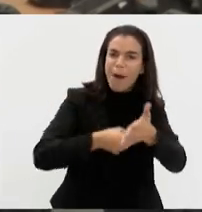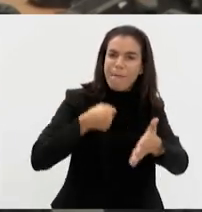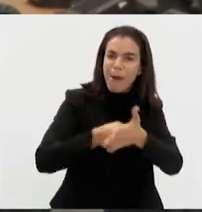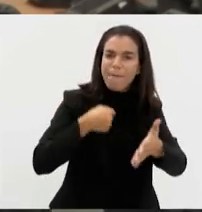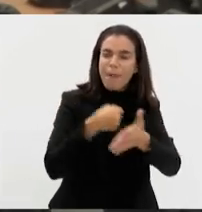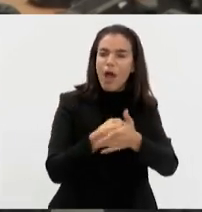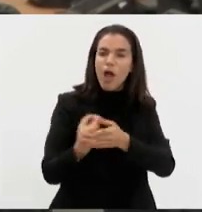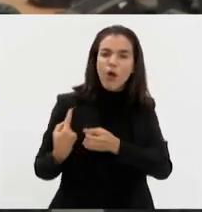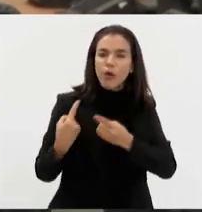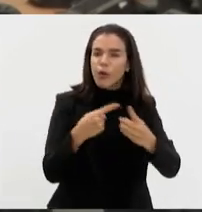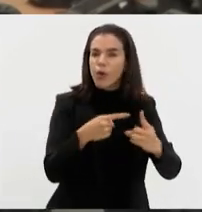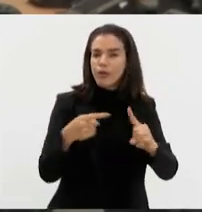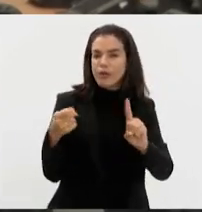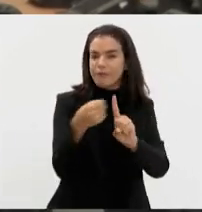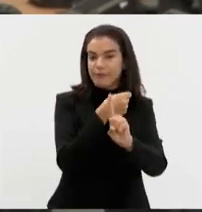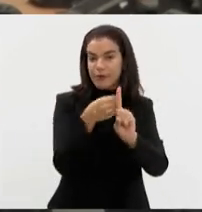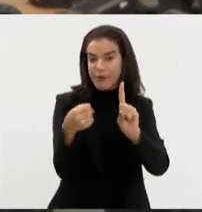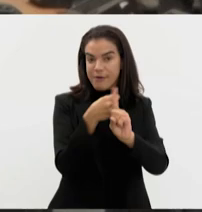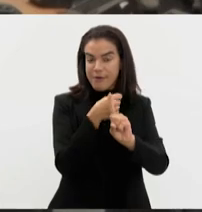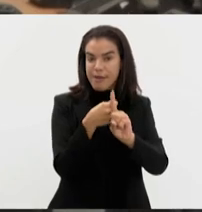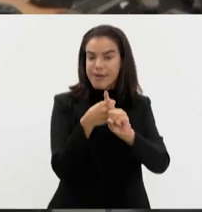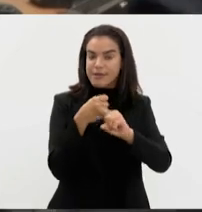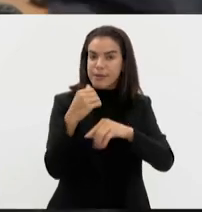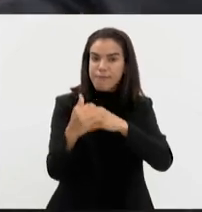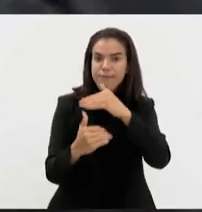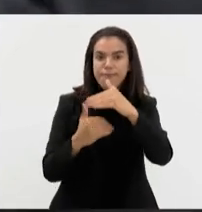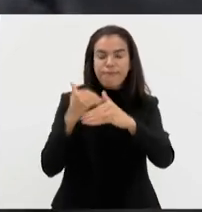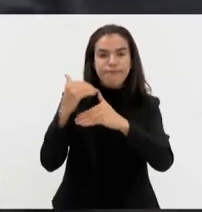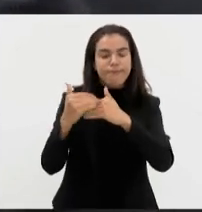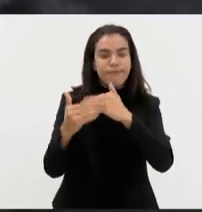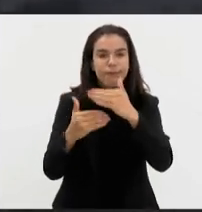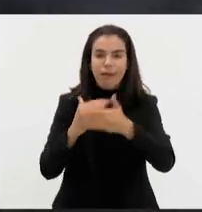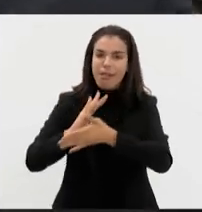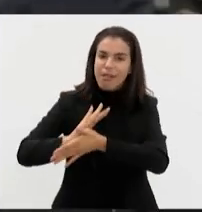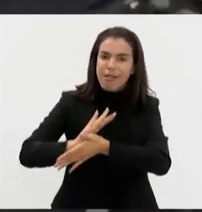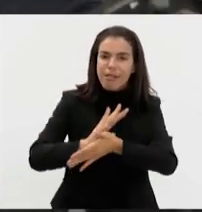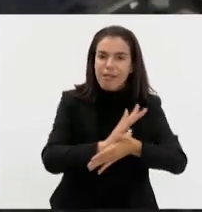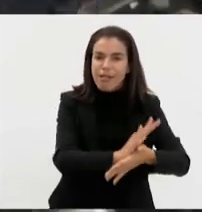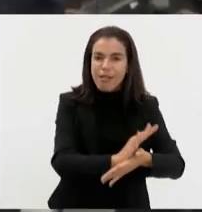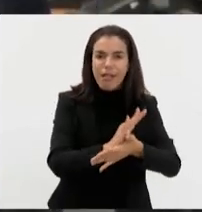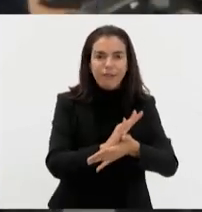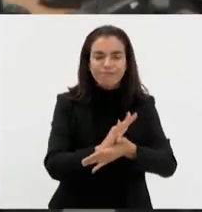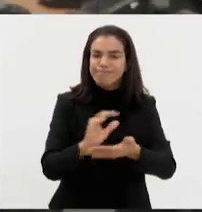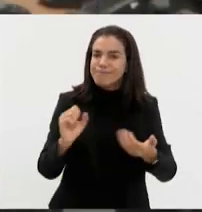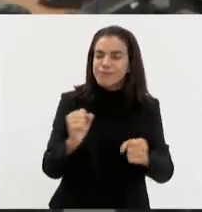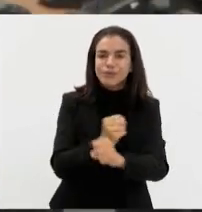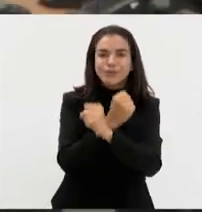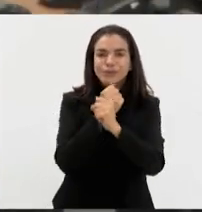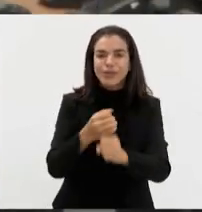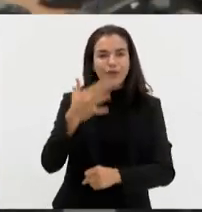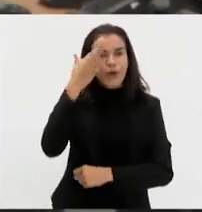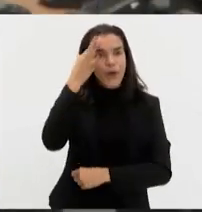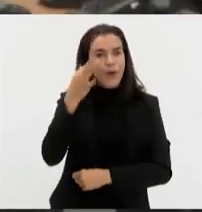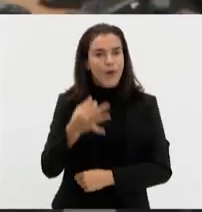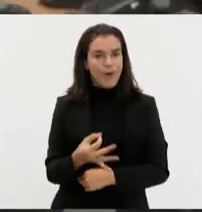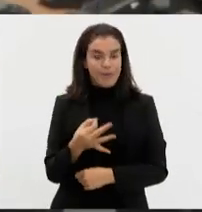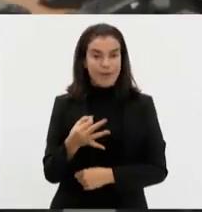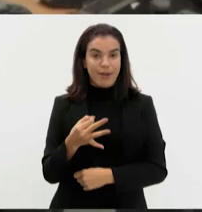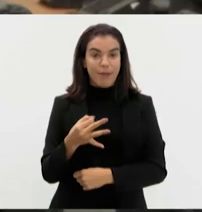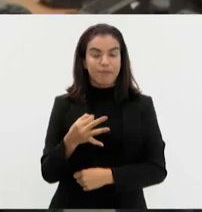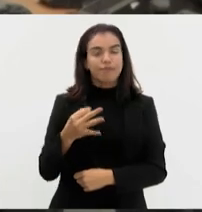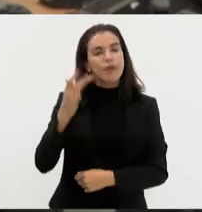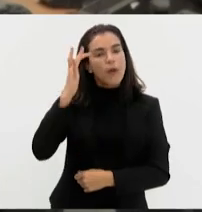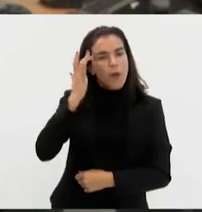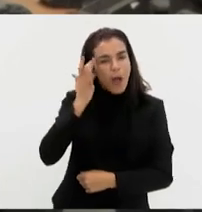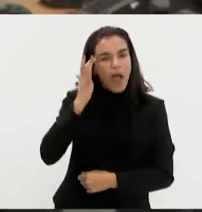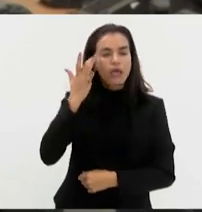Essa violência que cada vez mais cresce, é uma intolerância que é incompreensível, e eu acho que através